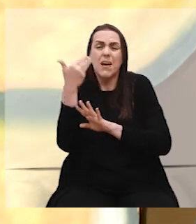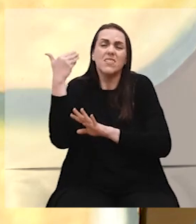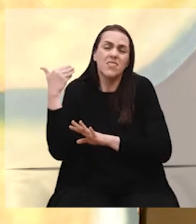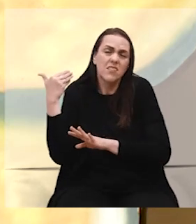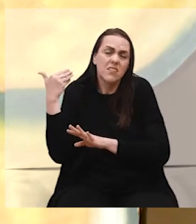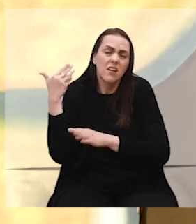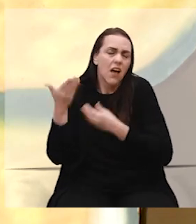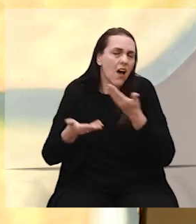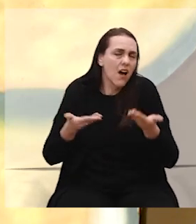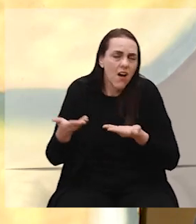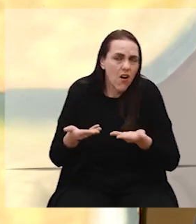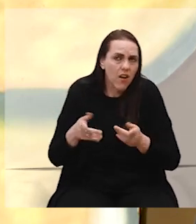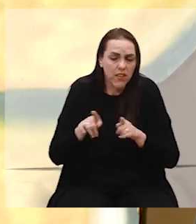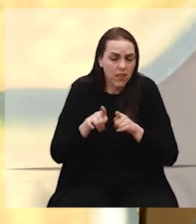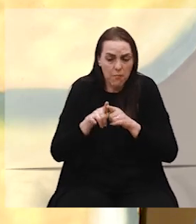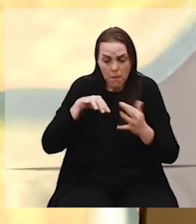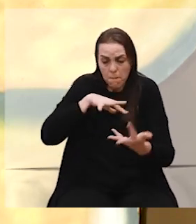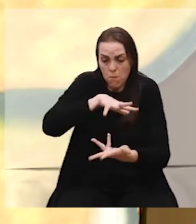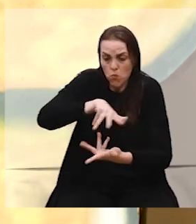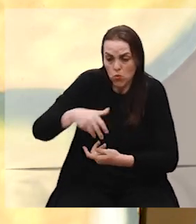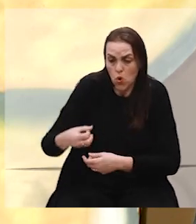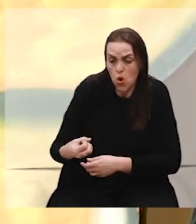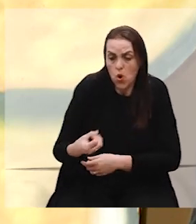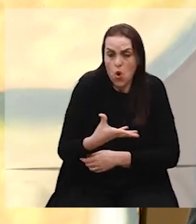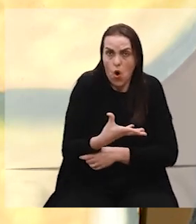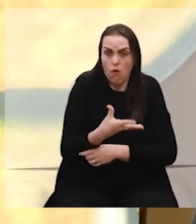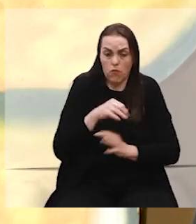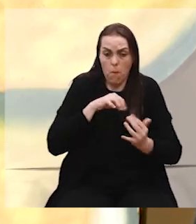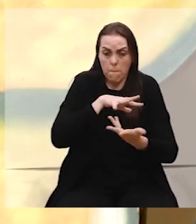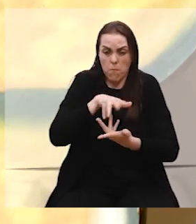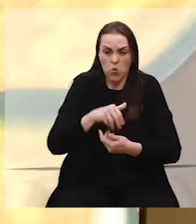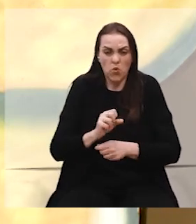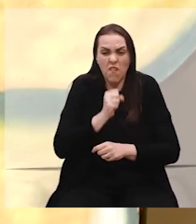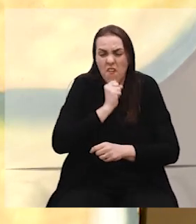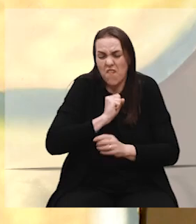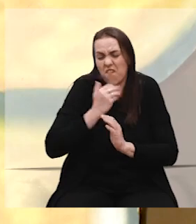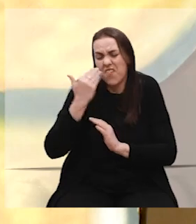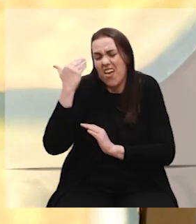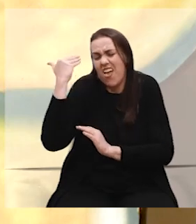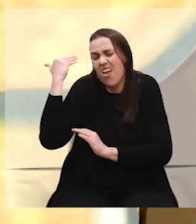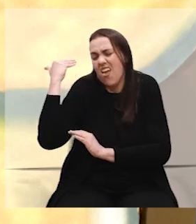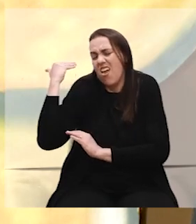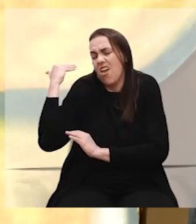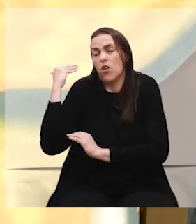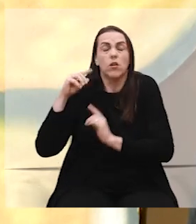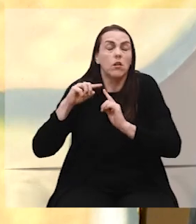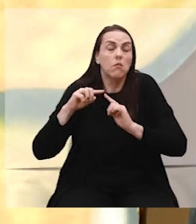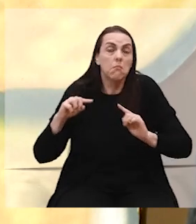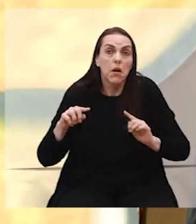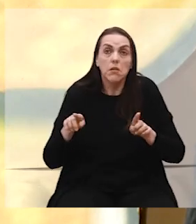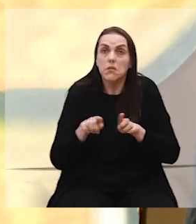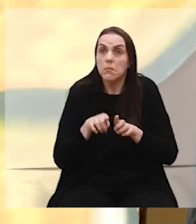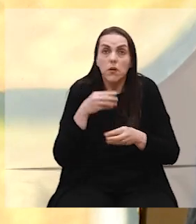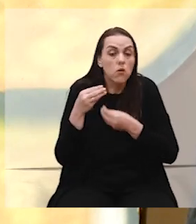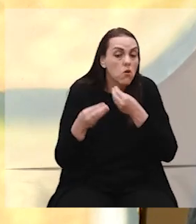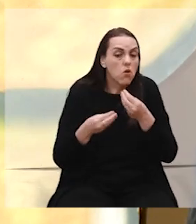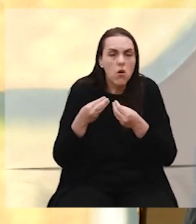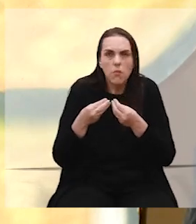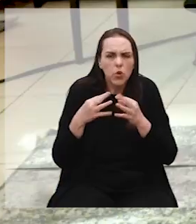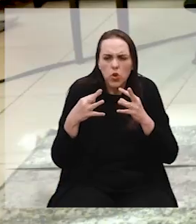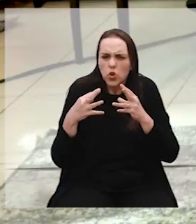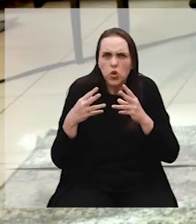Então esse mundo novo que vem para a gente, que também é um mundo muito velho, caquético, né? Mas com